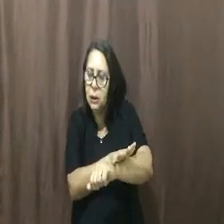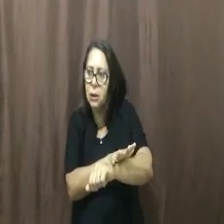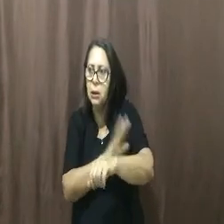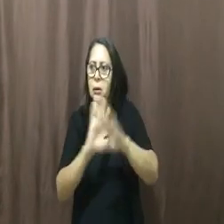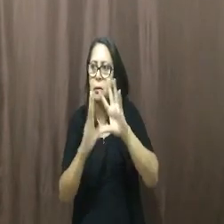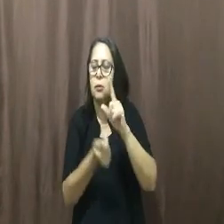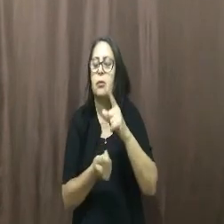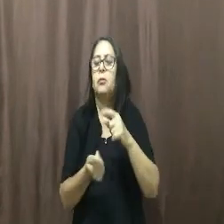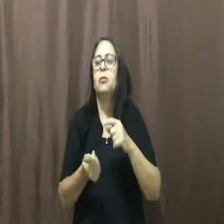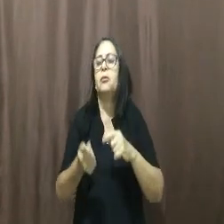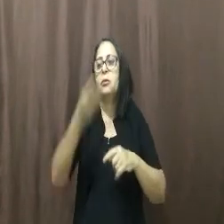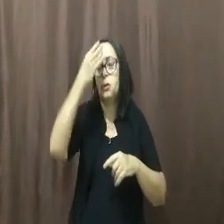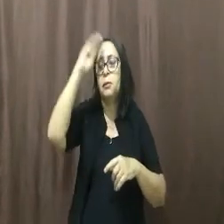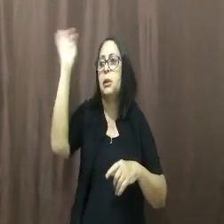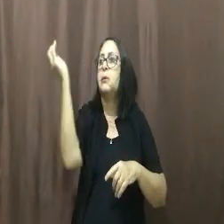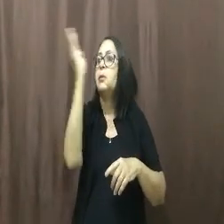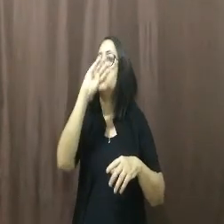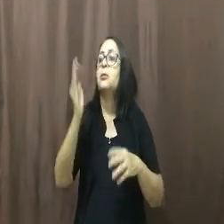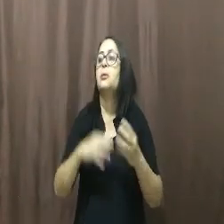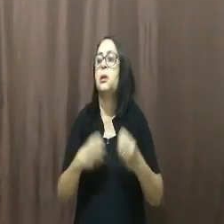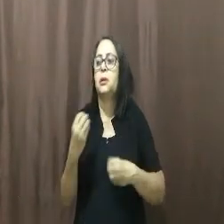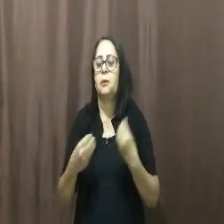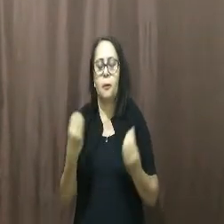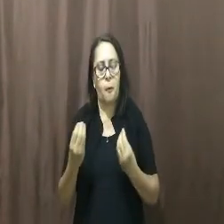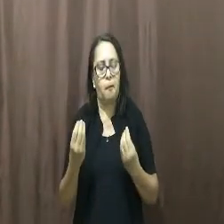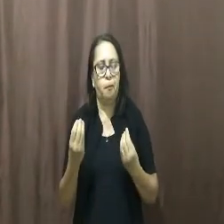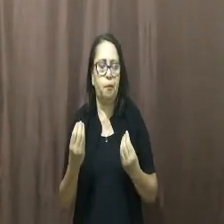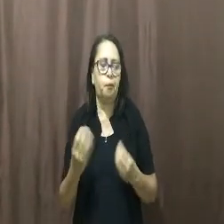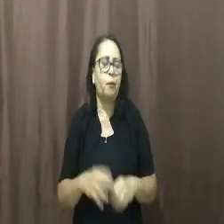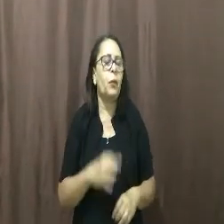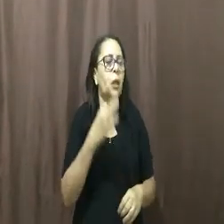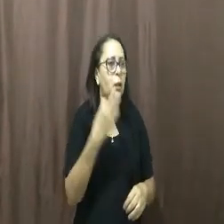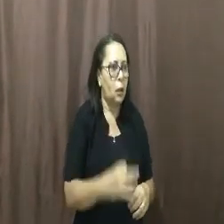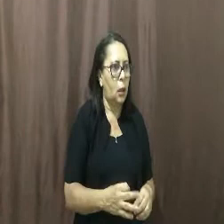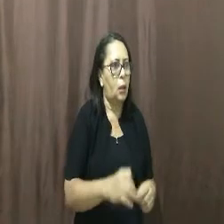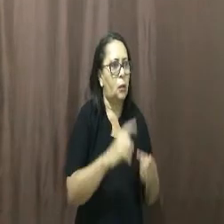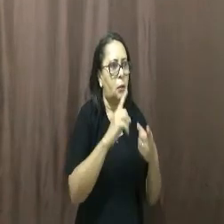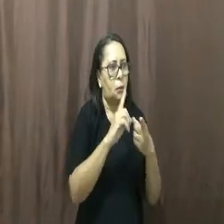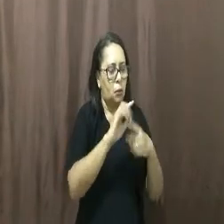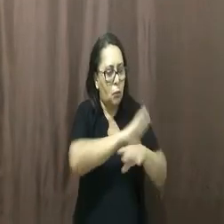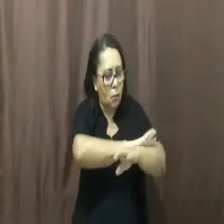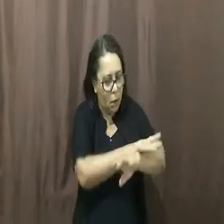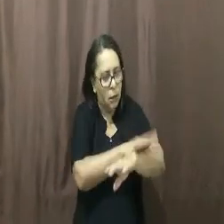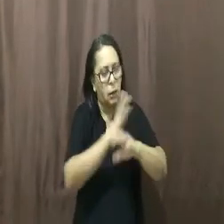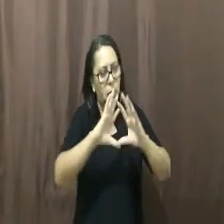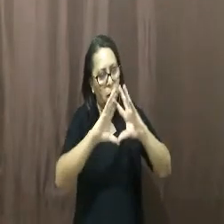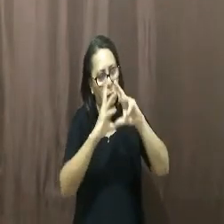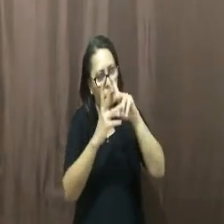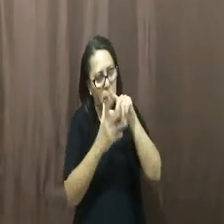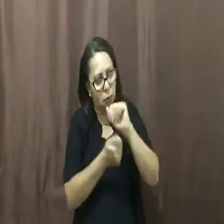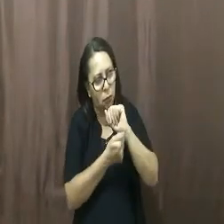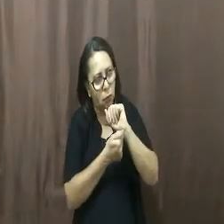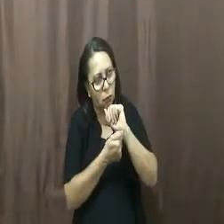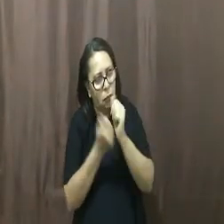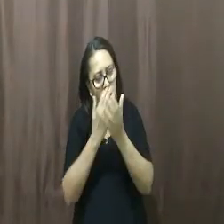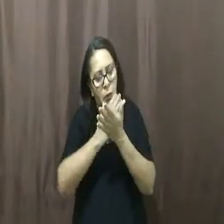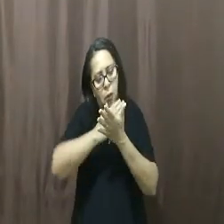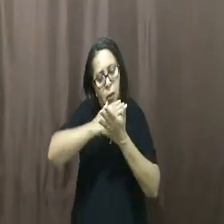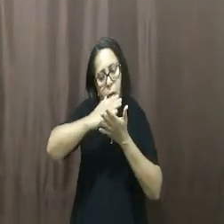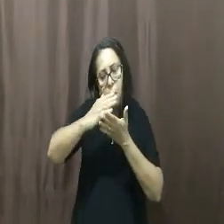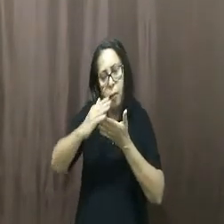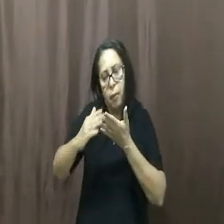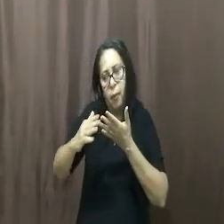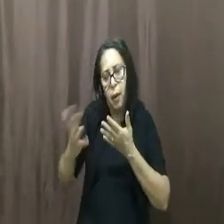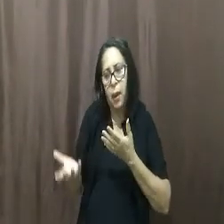racismo no mundo e principalmente no Brasil. Certo. O racismo no mundo, ele vai vir,